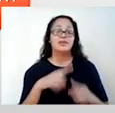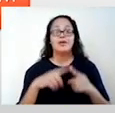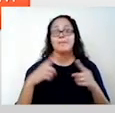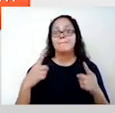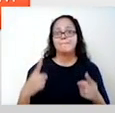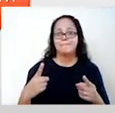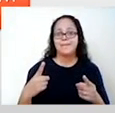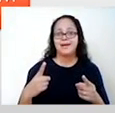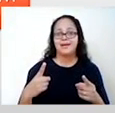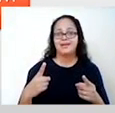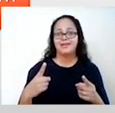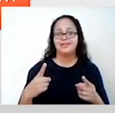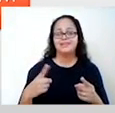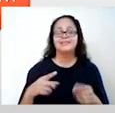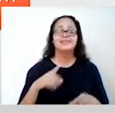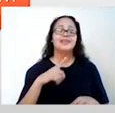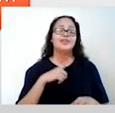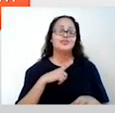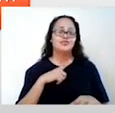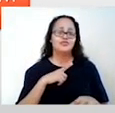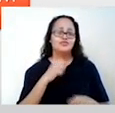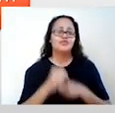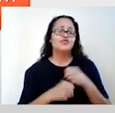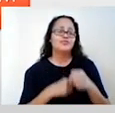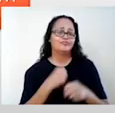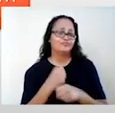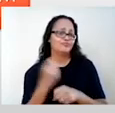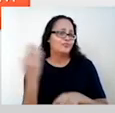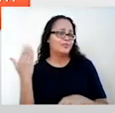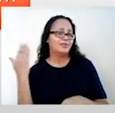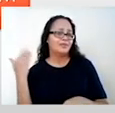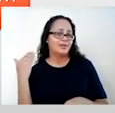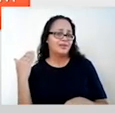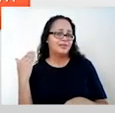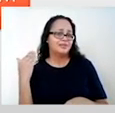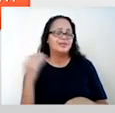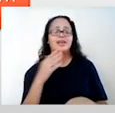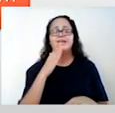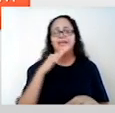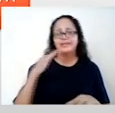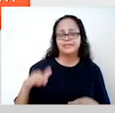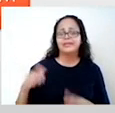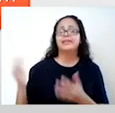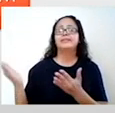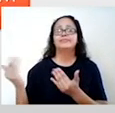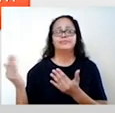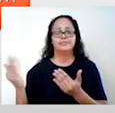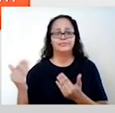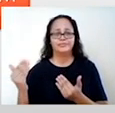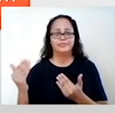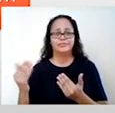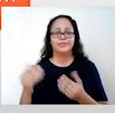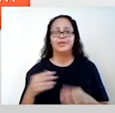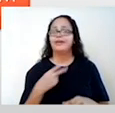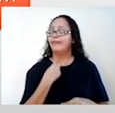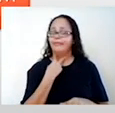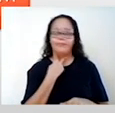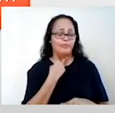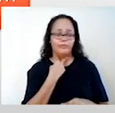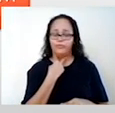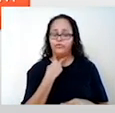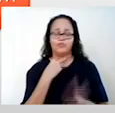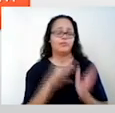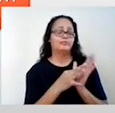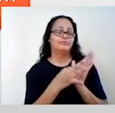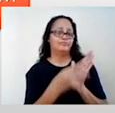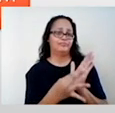foi assim. Há menos de 100 anos, por exemplo, as crianças não tinham, e os adolescentes não tinham direito à voz, a se manifestar, não tinham